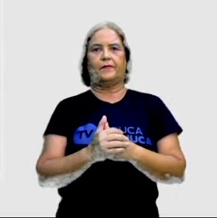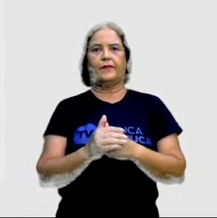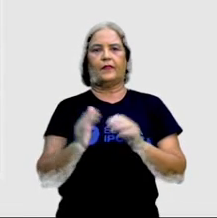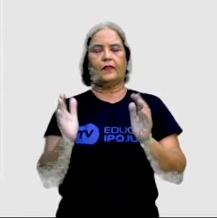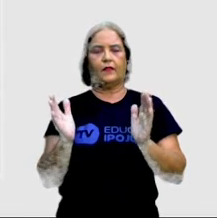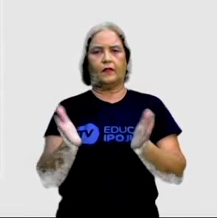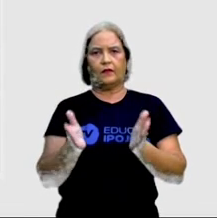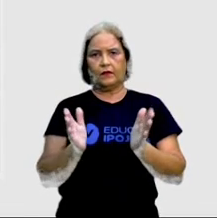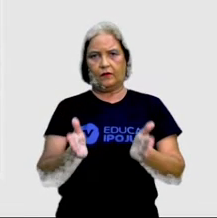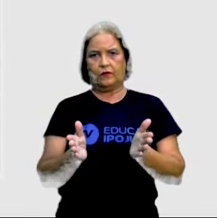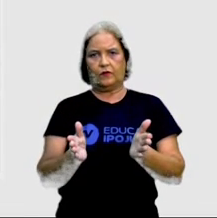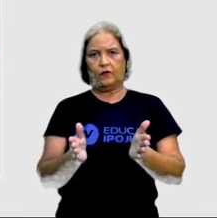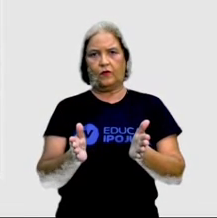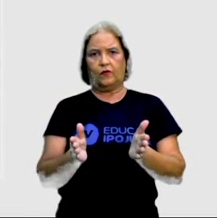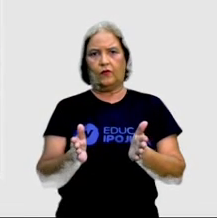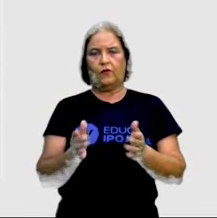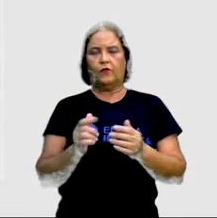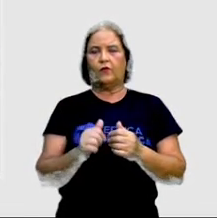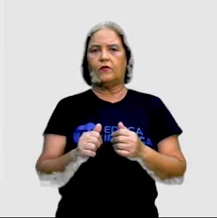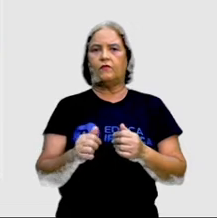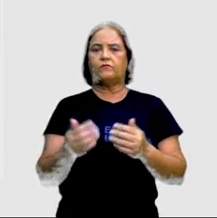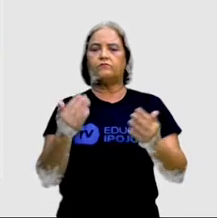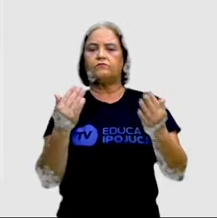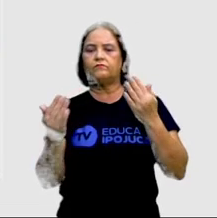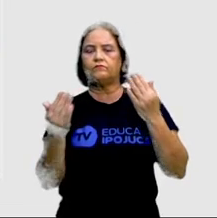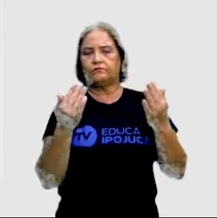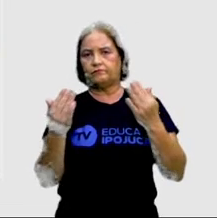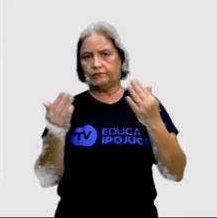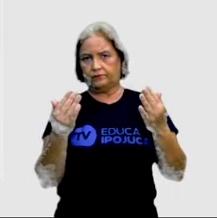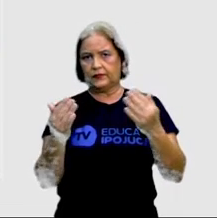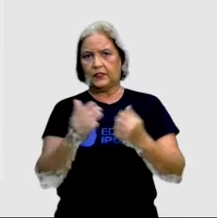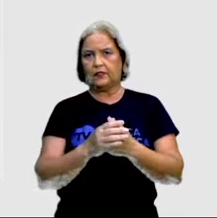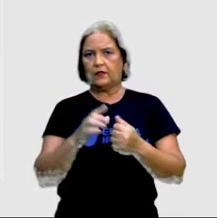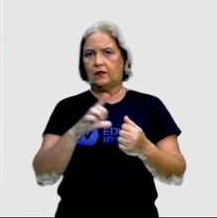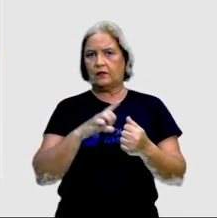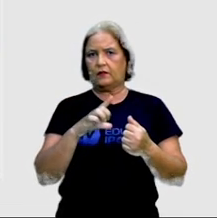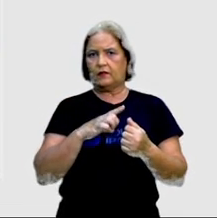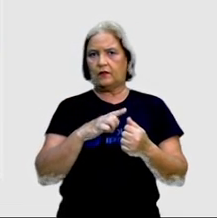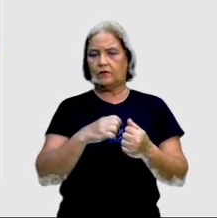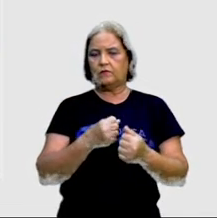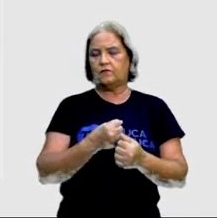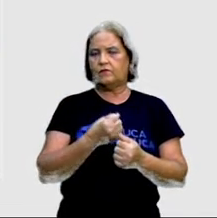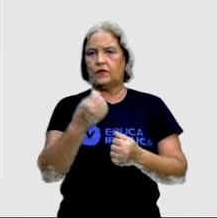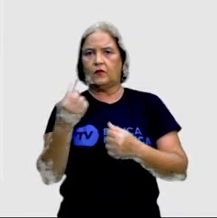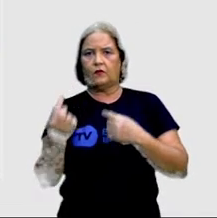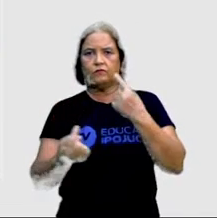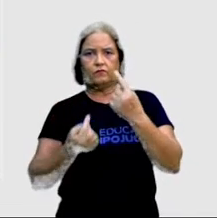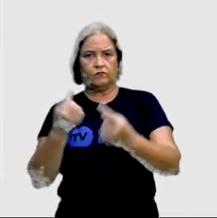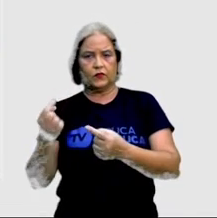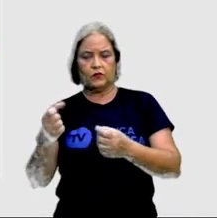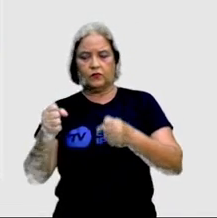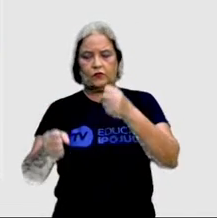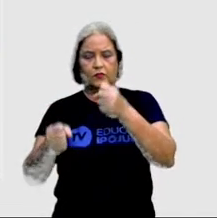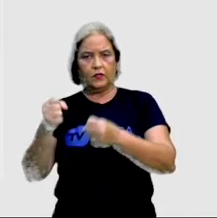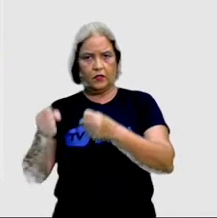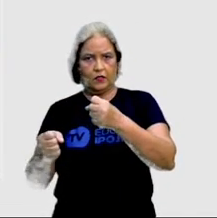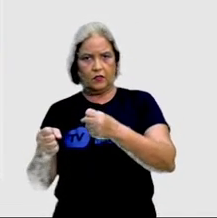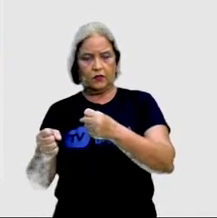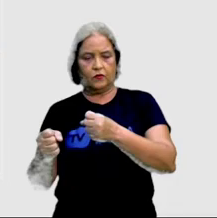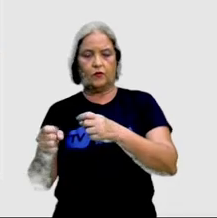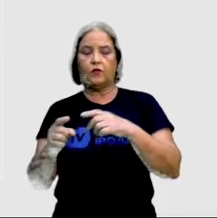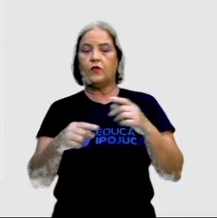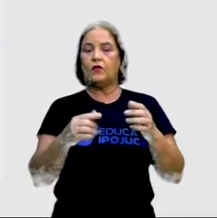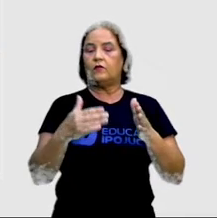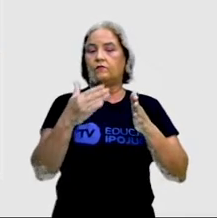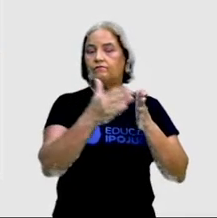e vamos agora ainda fazermos algumas comparações crianças nós temos aqui alguns carinhos e alguns